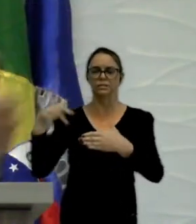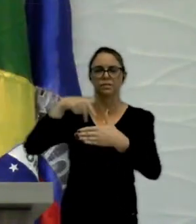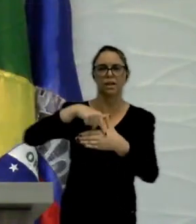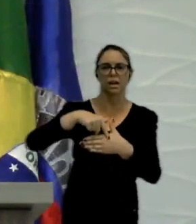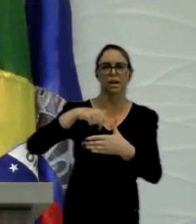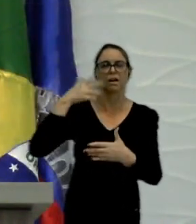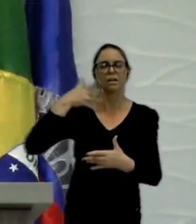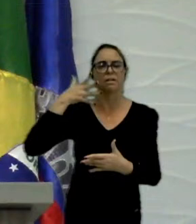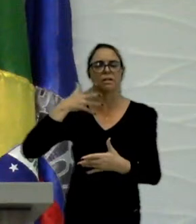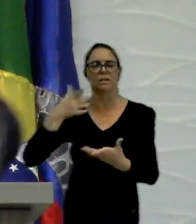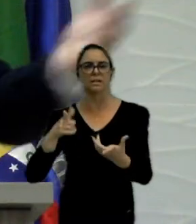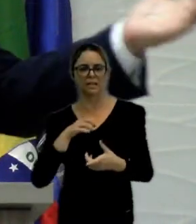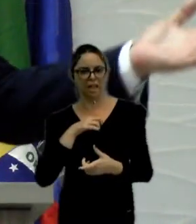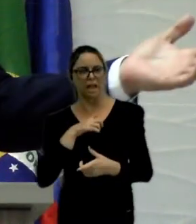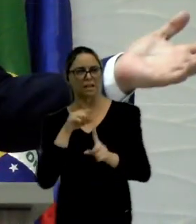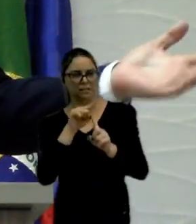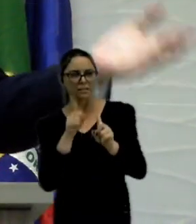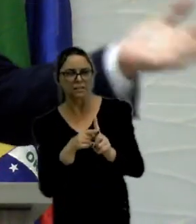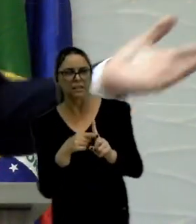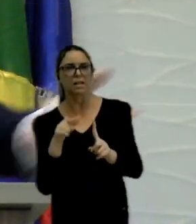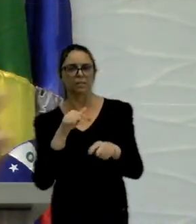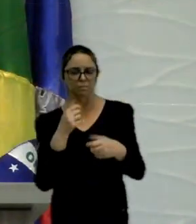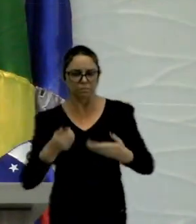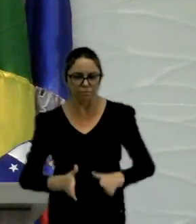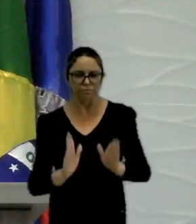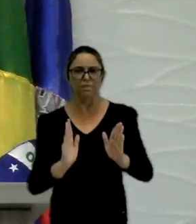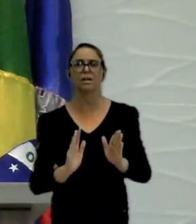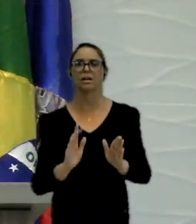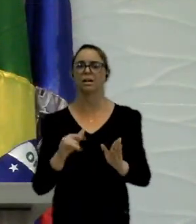pare dentro da ambulância. Também,